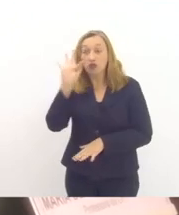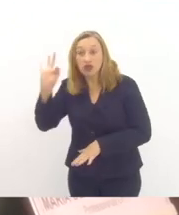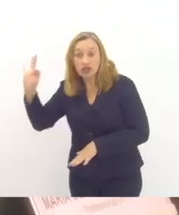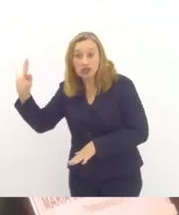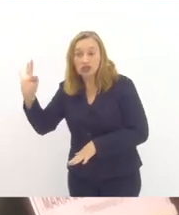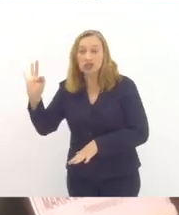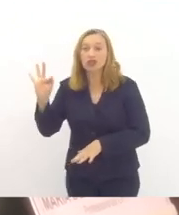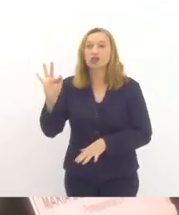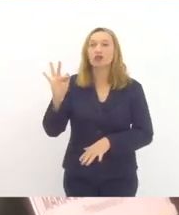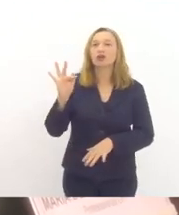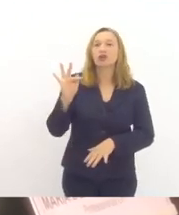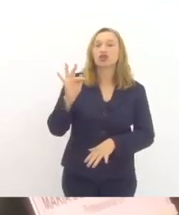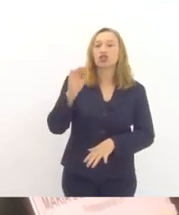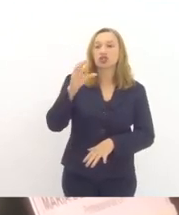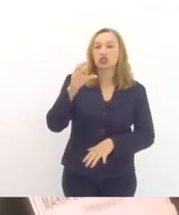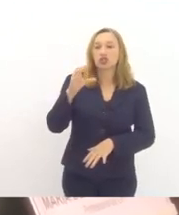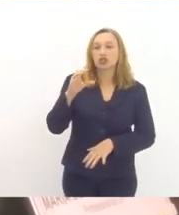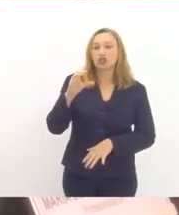o chinês,